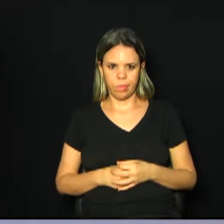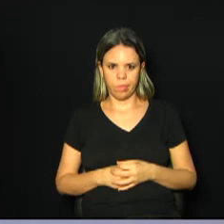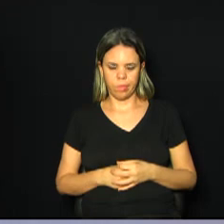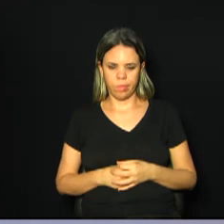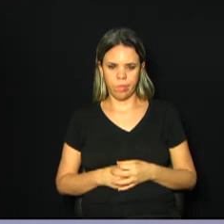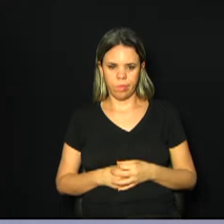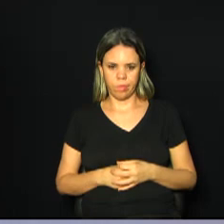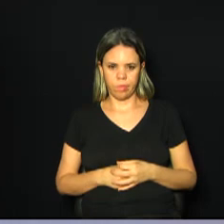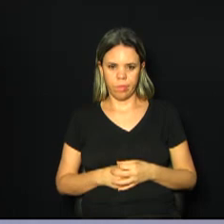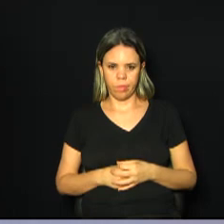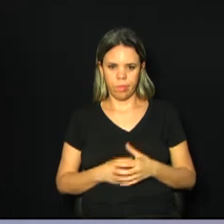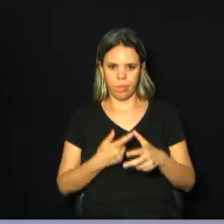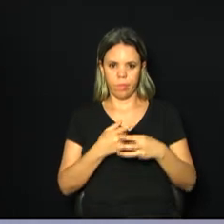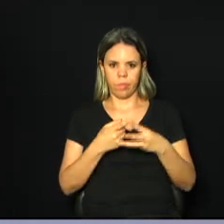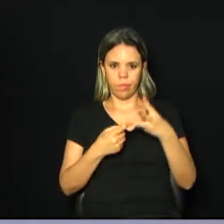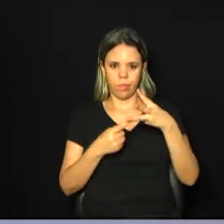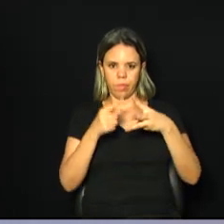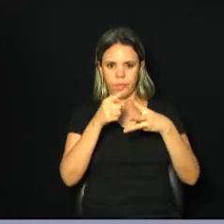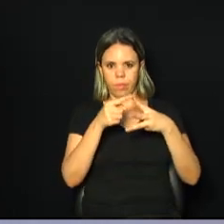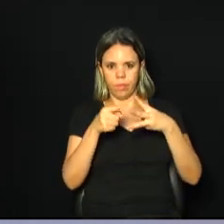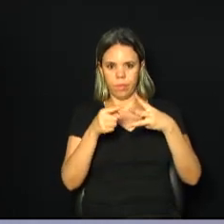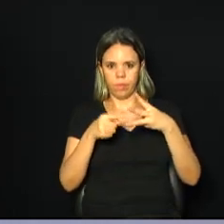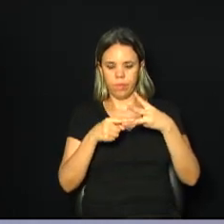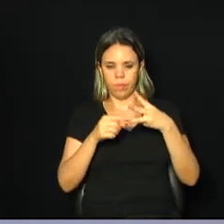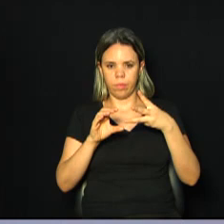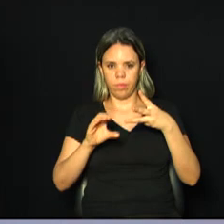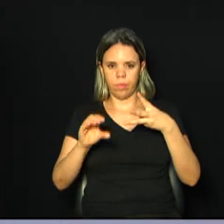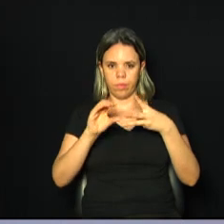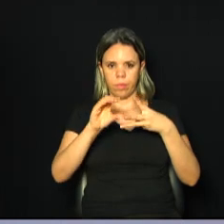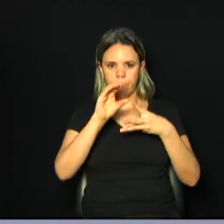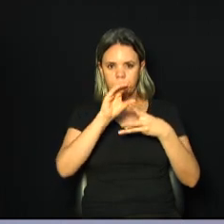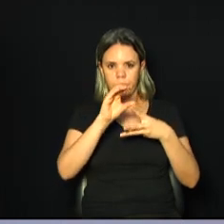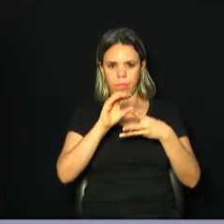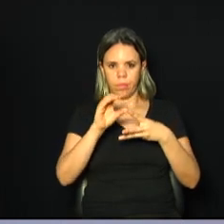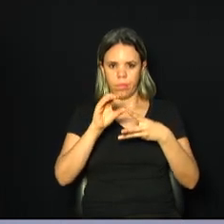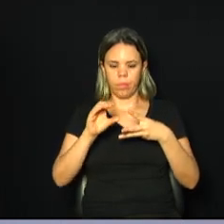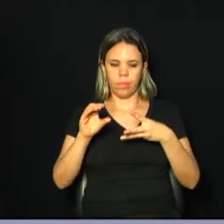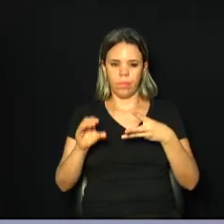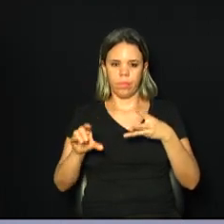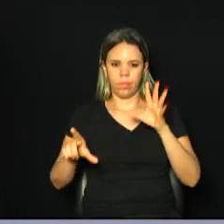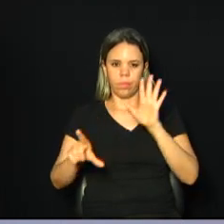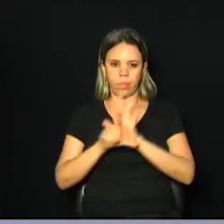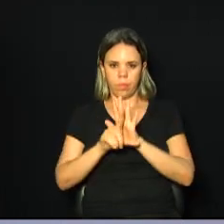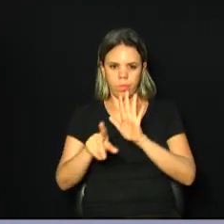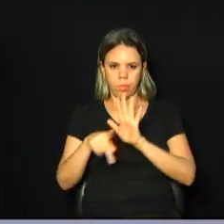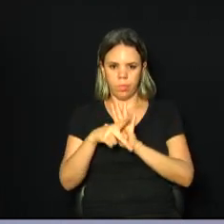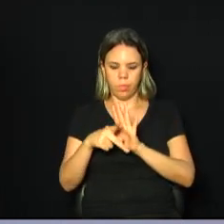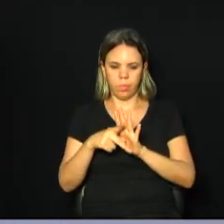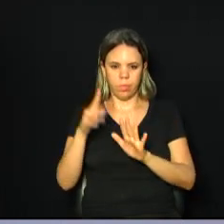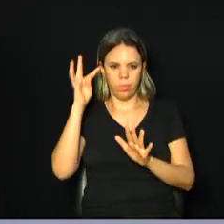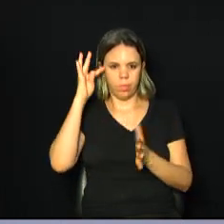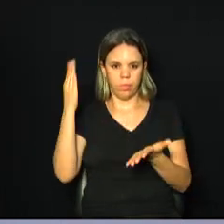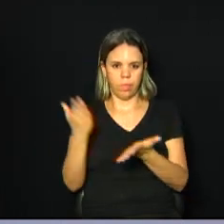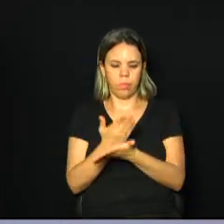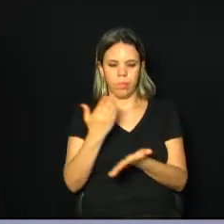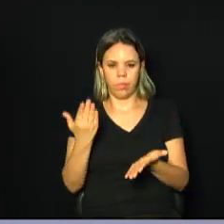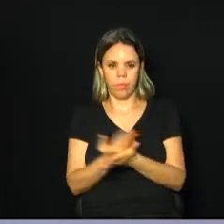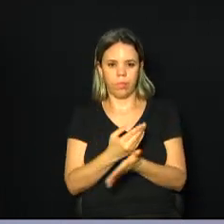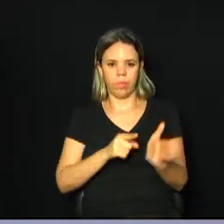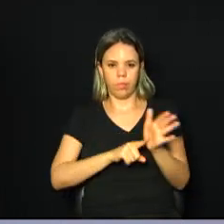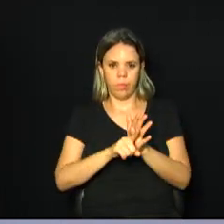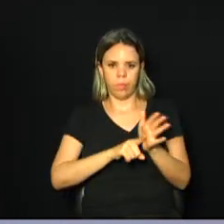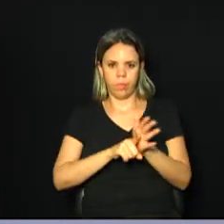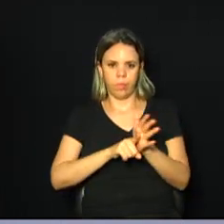Nós cortamos ela em 3 grandes pedaços, que é a LGPD, que é a lei em si, que é a parte teórica, que é a parte